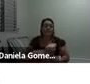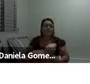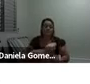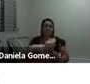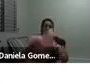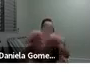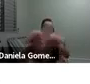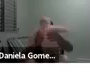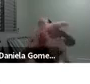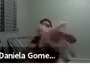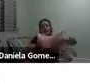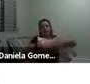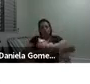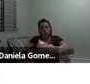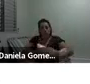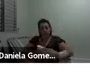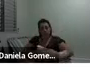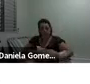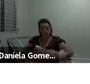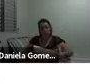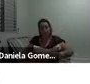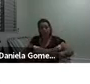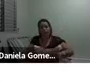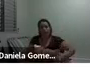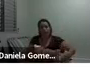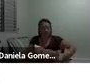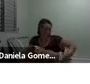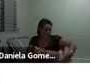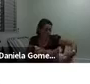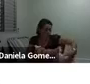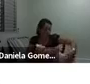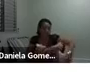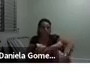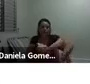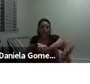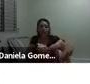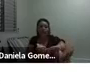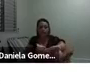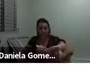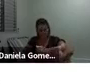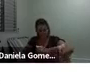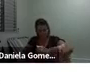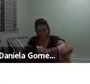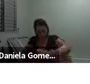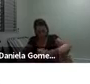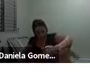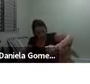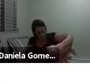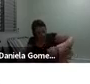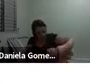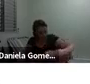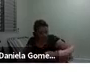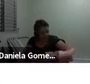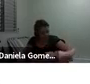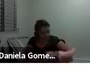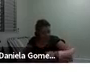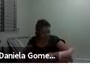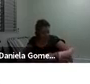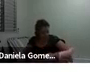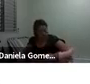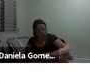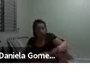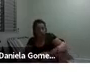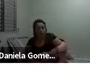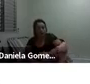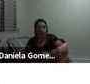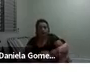posição transversa, tá? O bebê vai ficar, você vai colocar ele ao contrário, tá? Você vai colocar as perninhas dele